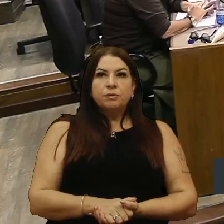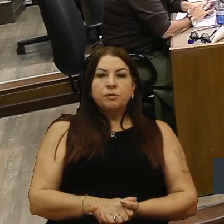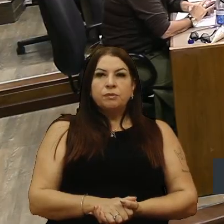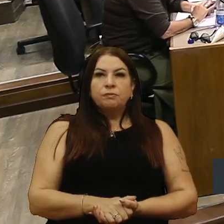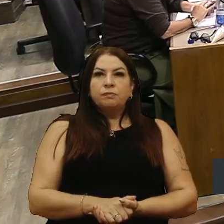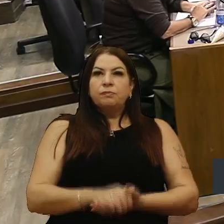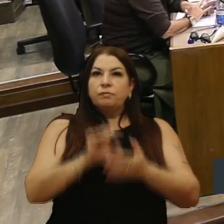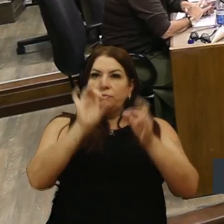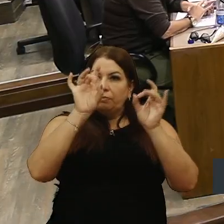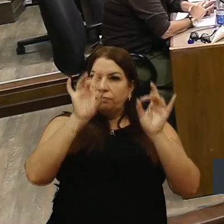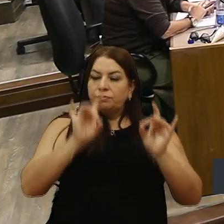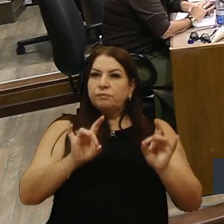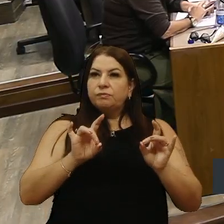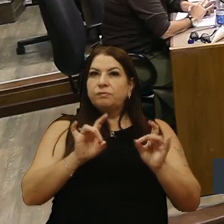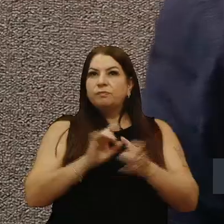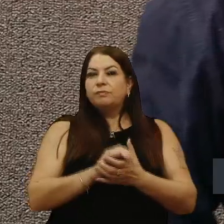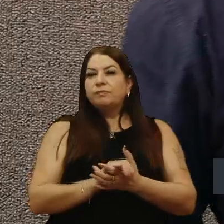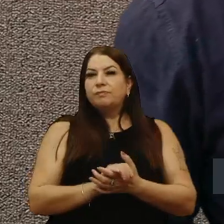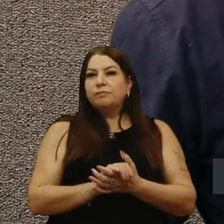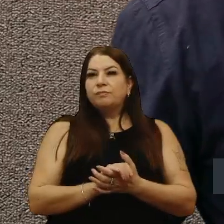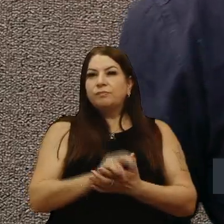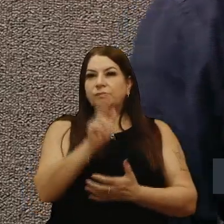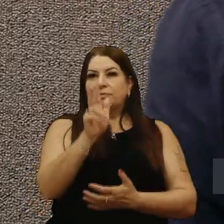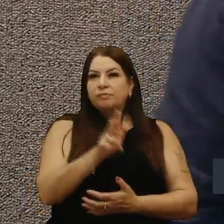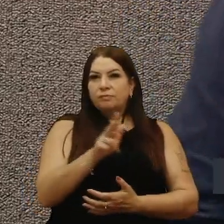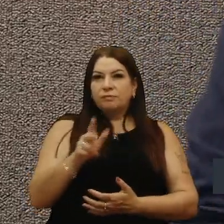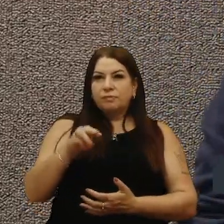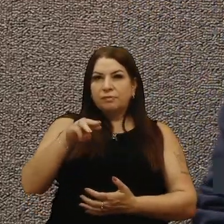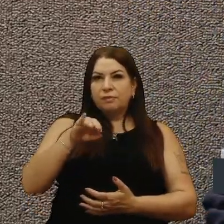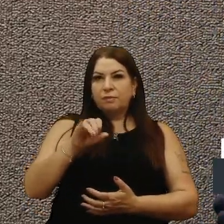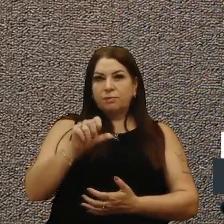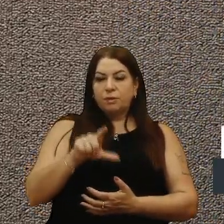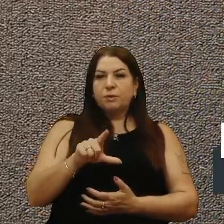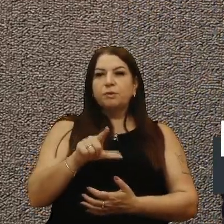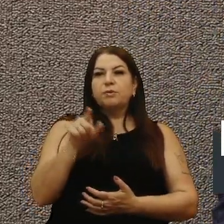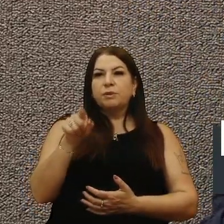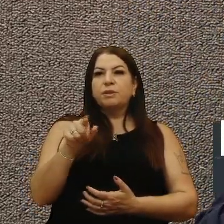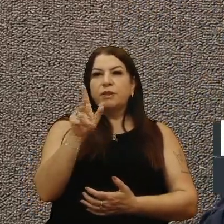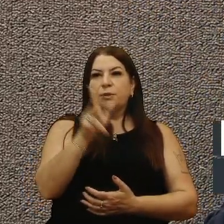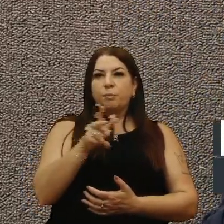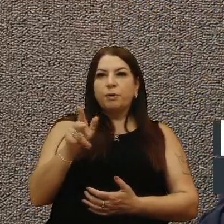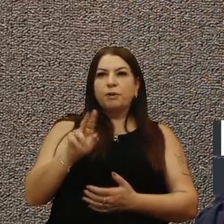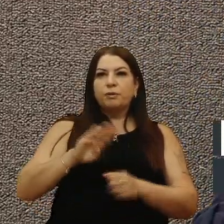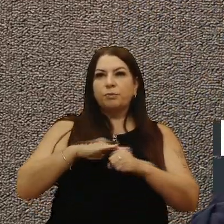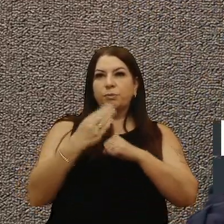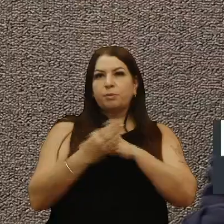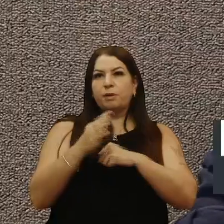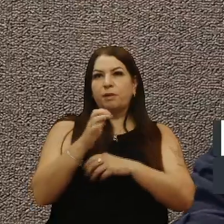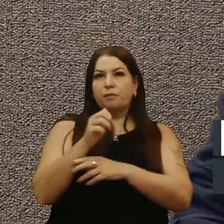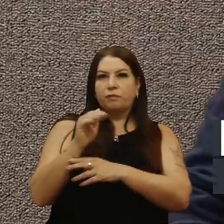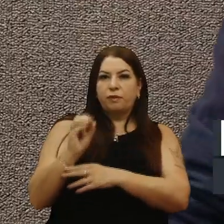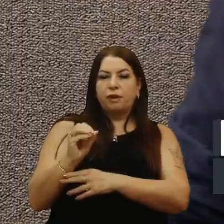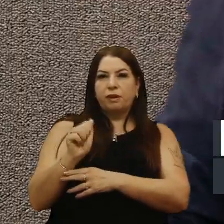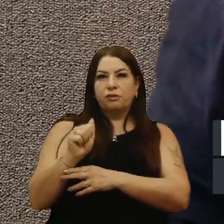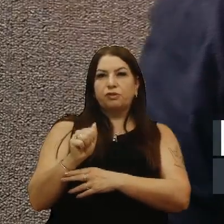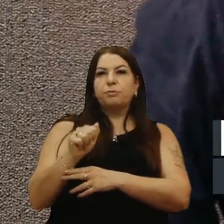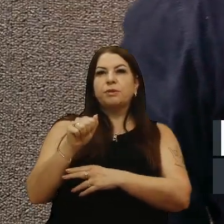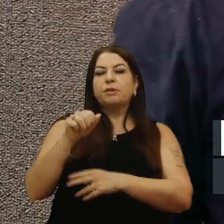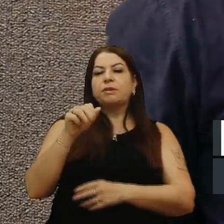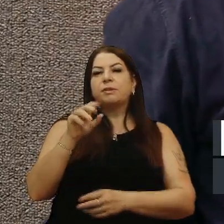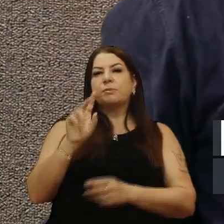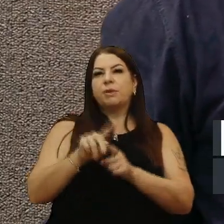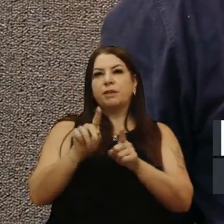em especial ao Padre Miguel, que é o pároco lá do bairro Fátima, ao Padre Paulo da paróquia